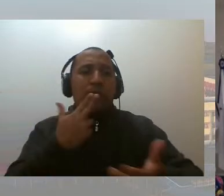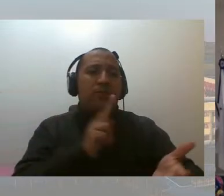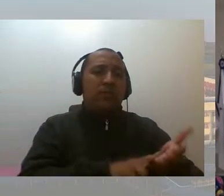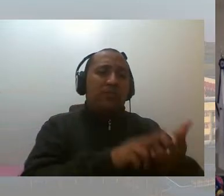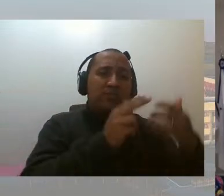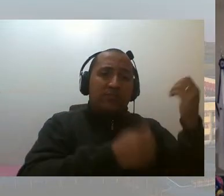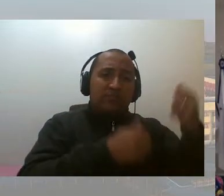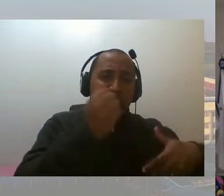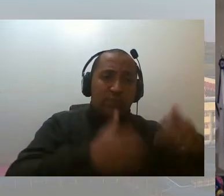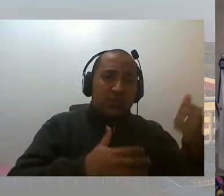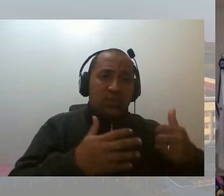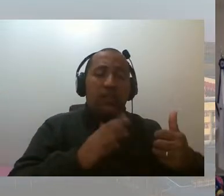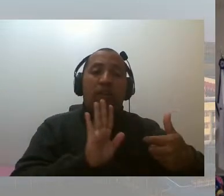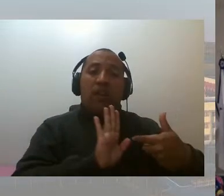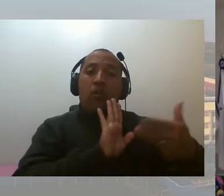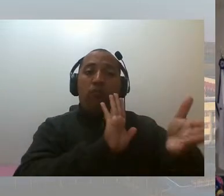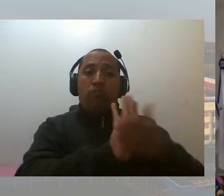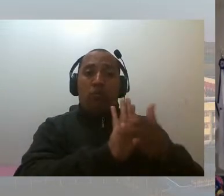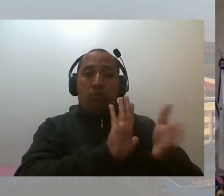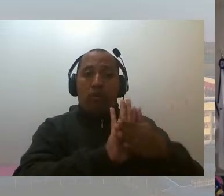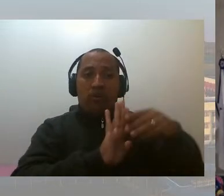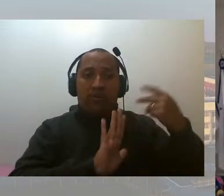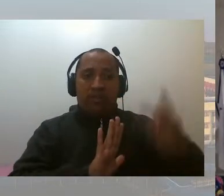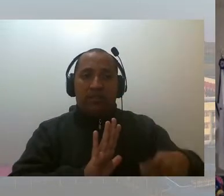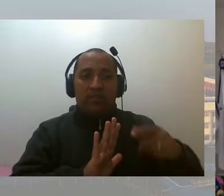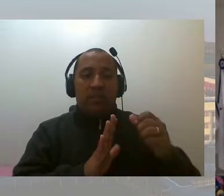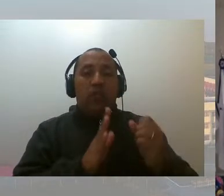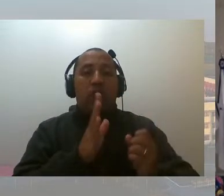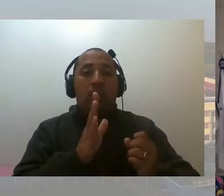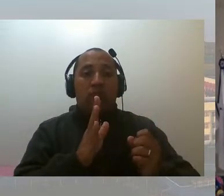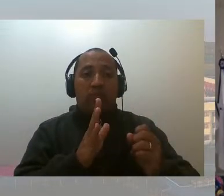eu quero propor a esse Consune,